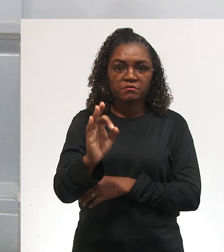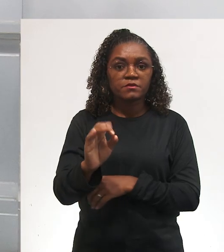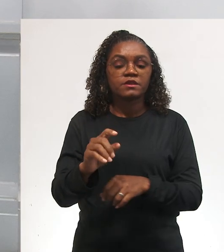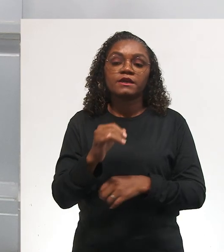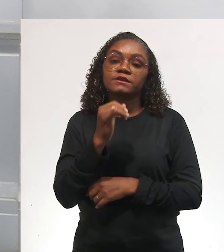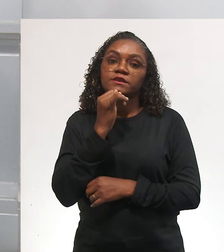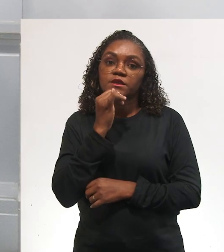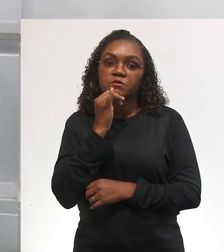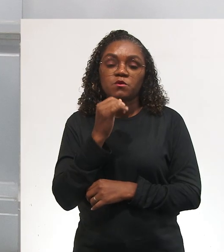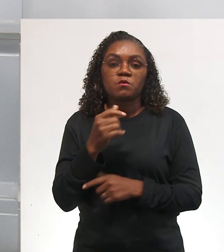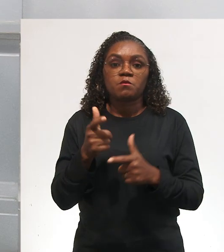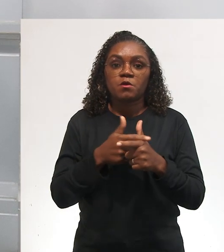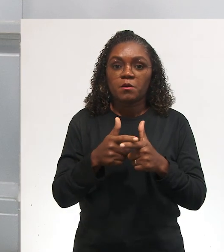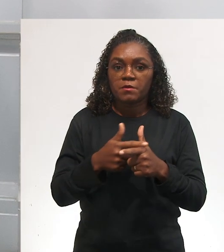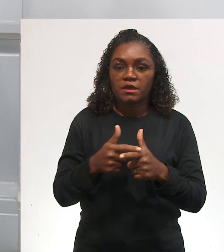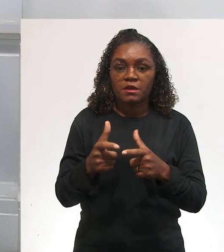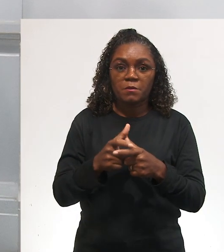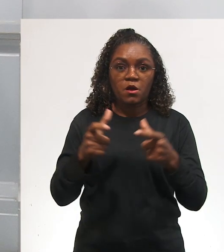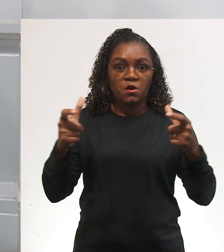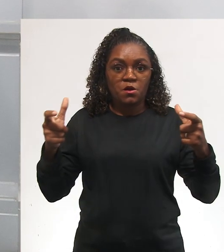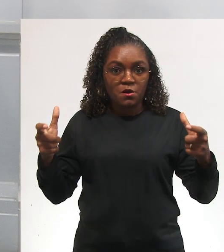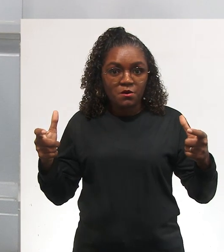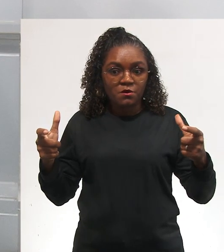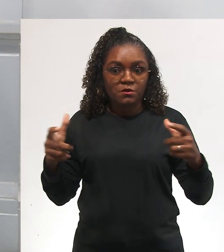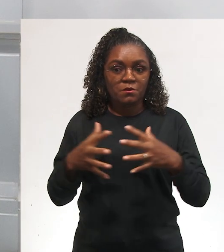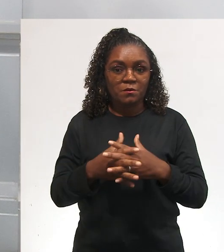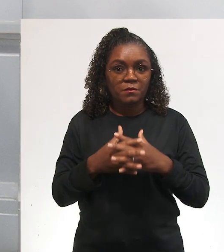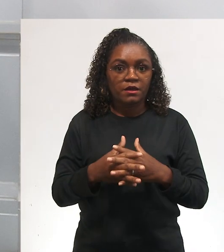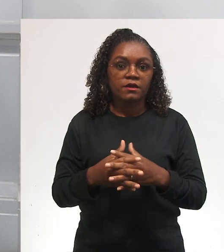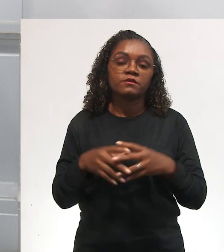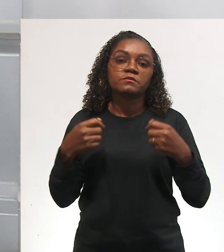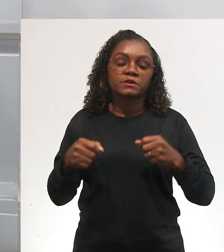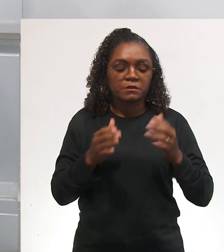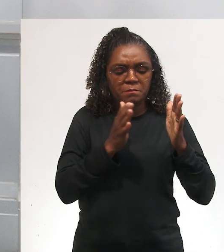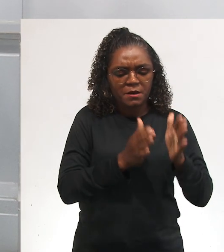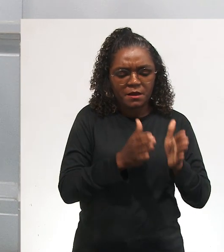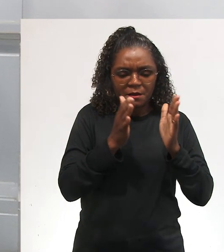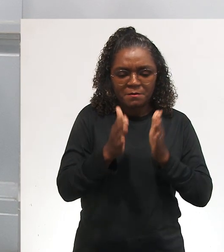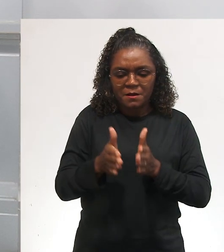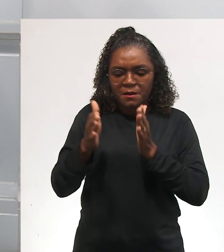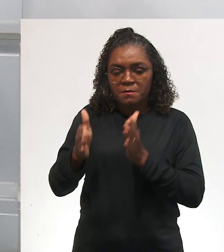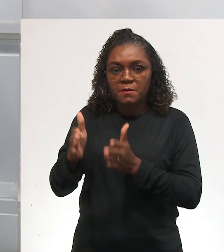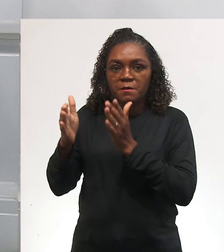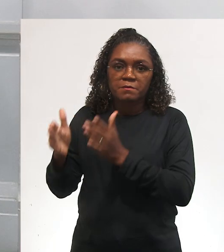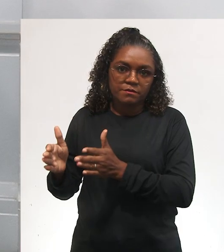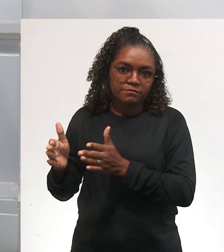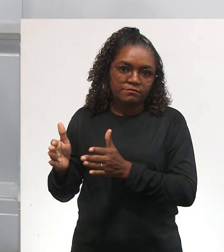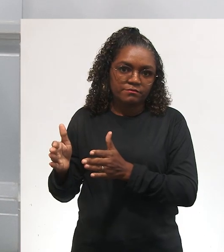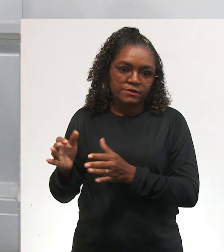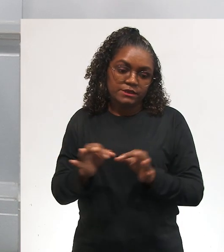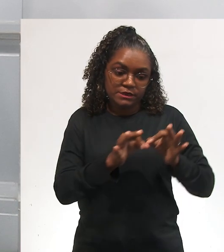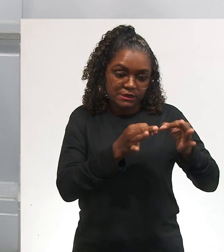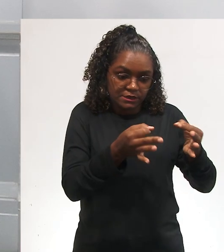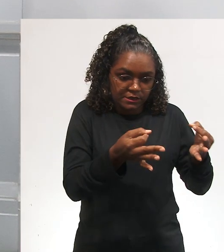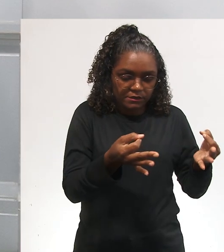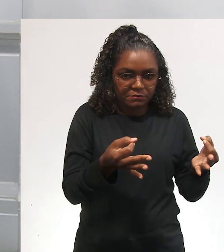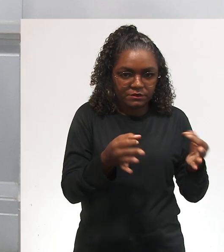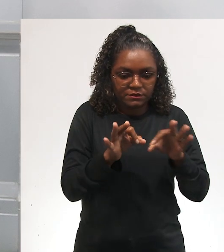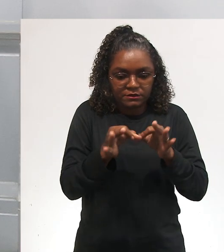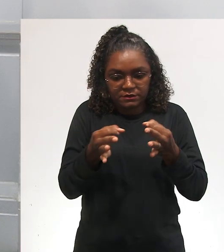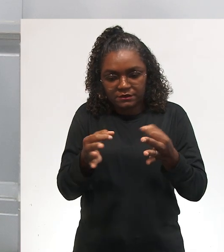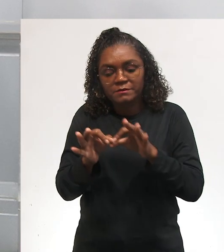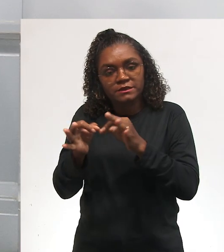muito grande, muito complexo, a gente procura dividir em pequenas partes, né? Partes mais